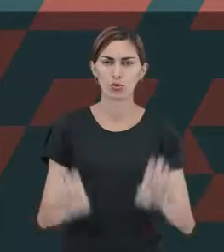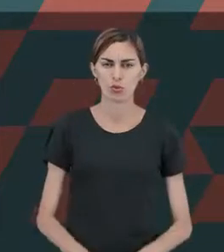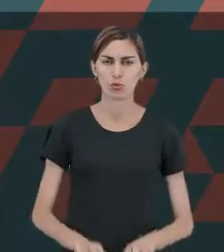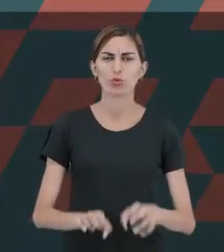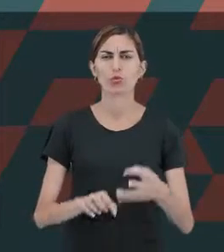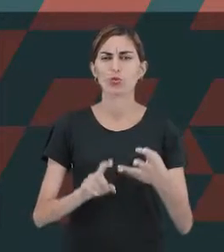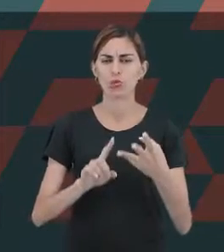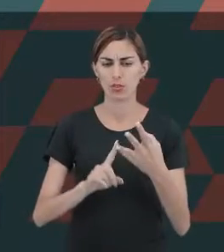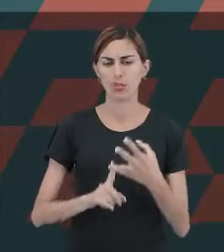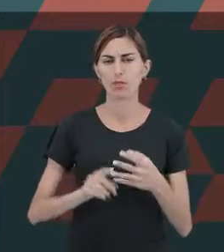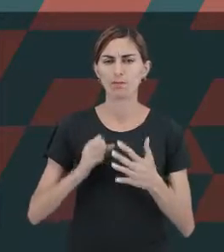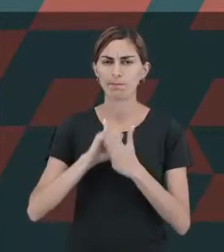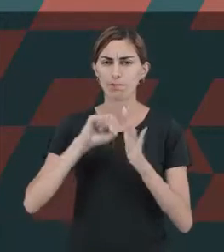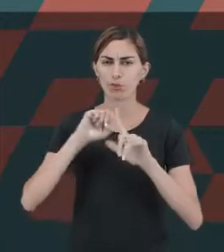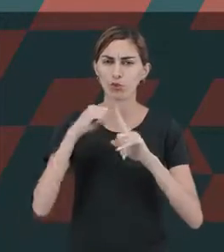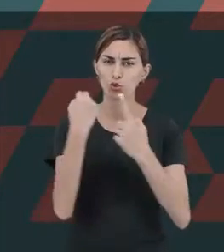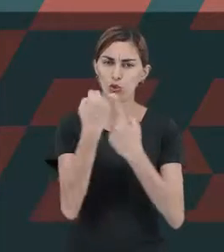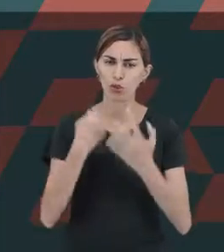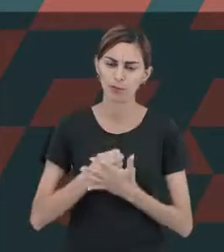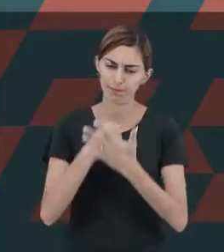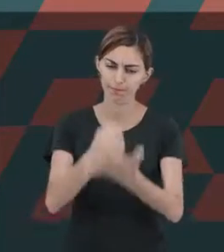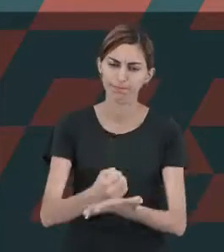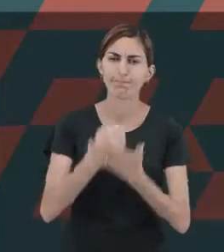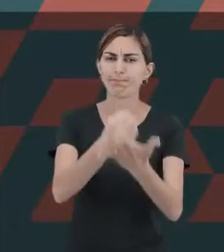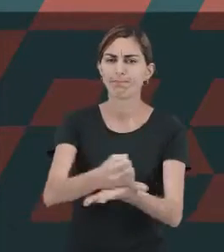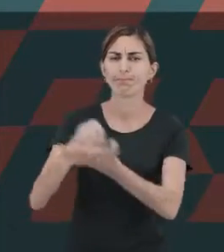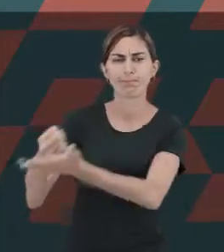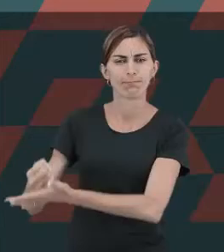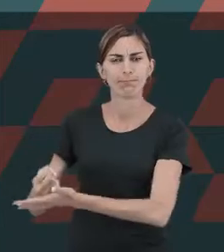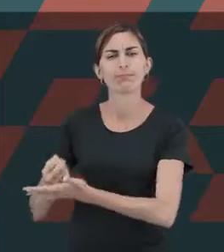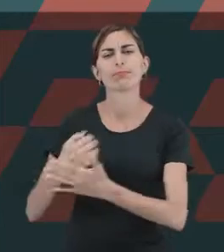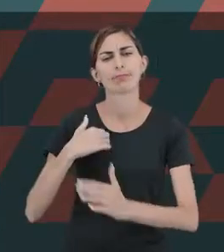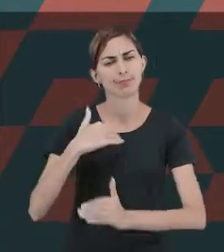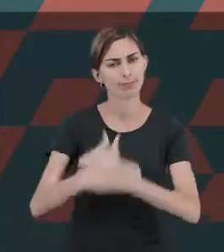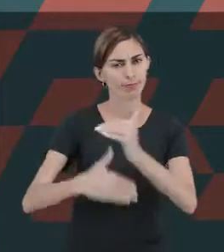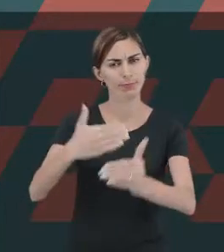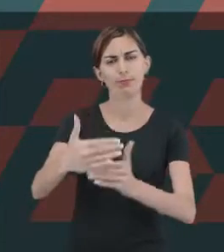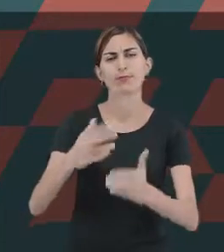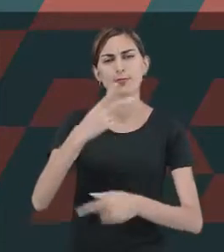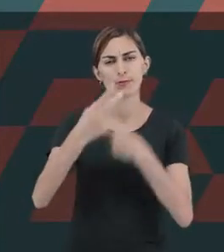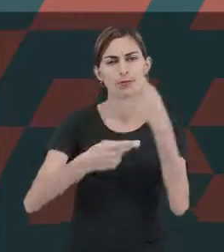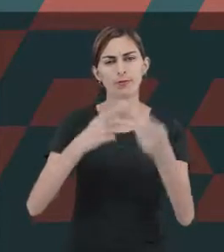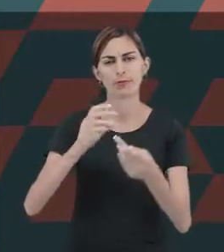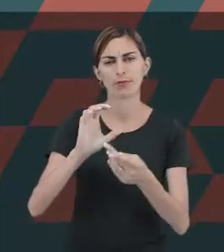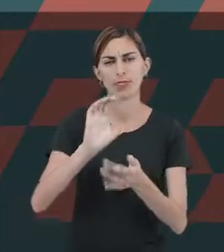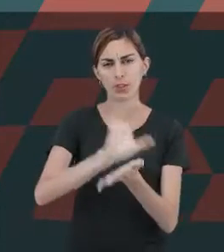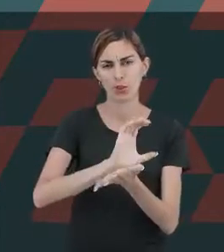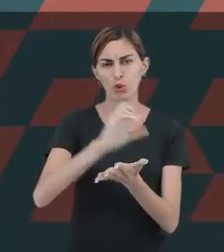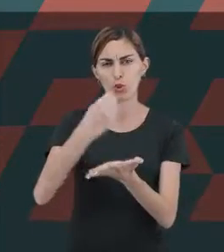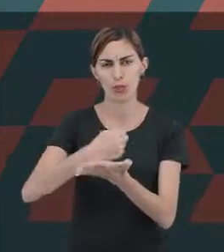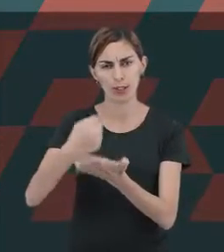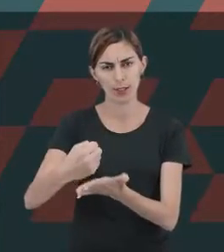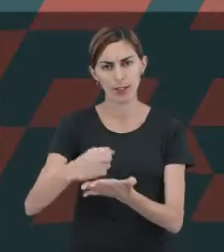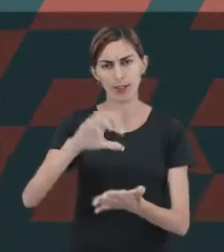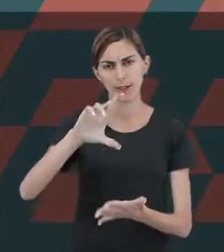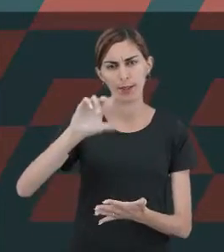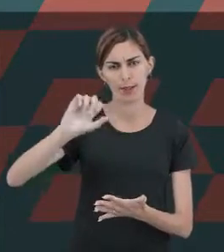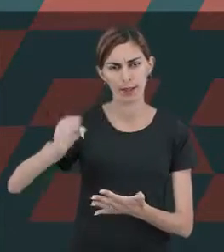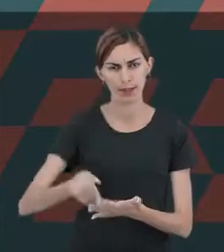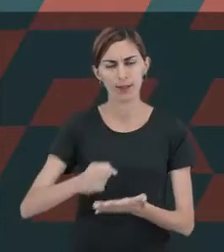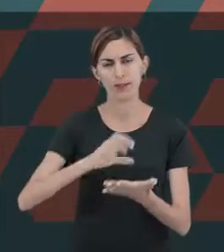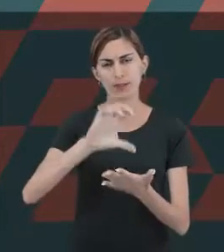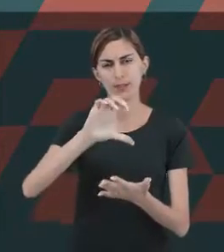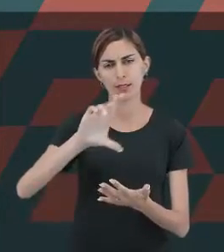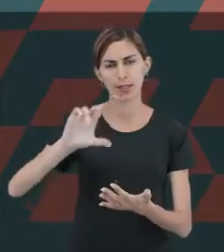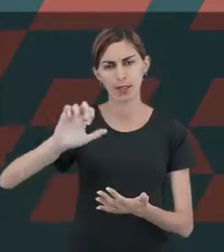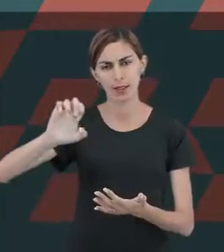rede socioassistencial. E aí, por esse caminho, nós falamos um pouco sobre o CRAS e sobre o CREAS. Na